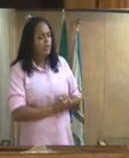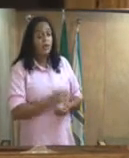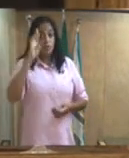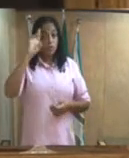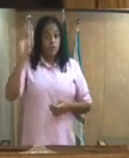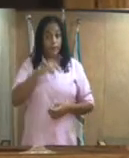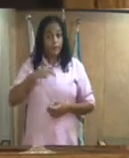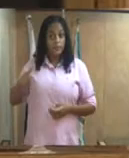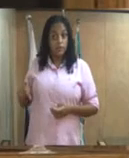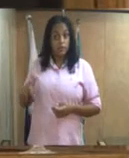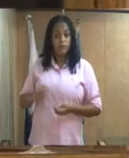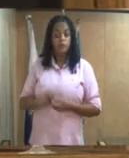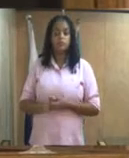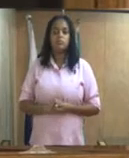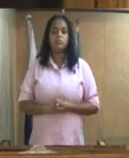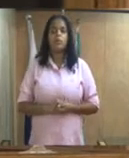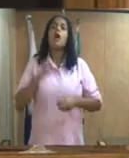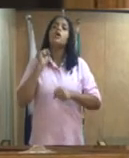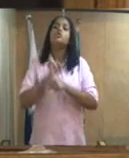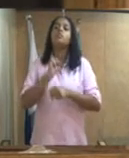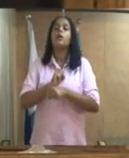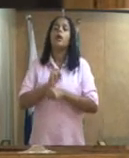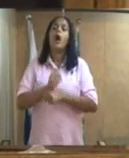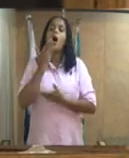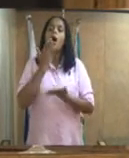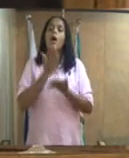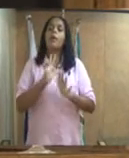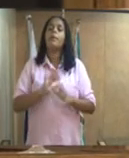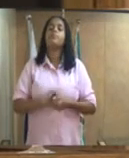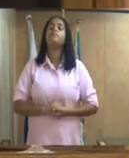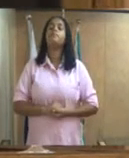Senhor presidente, vou esperar o senhor acabar aí.